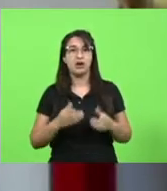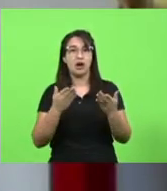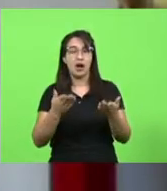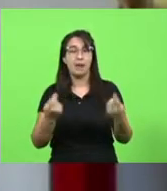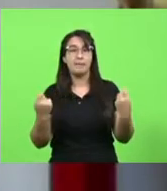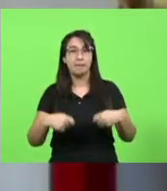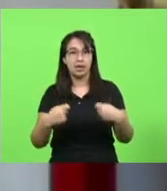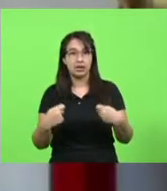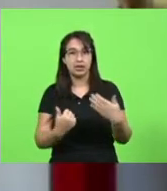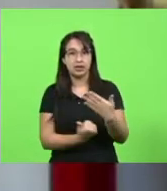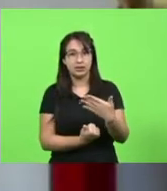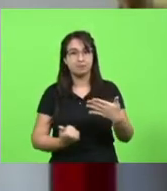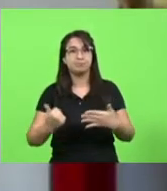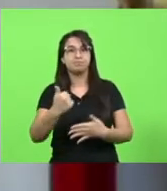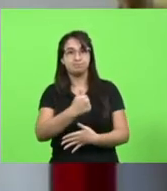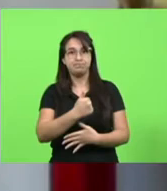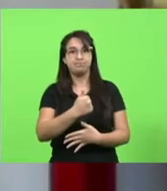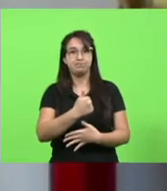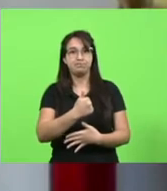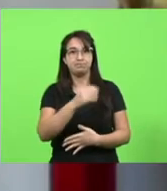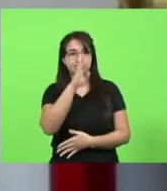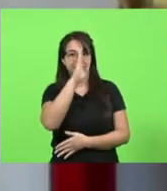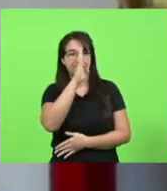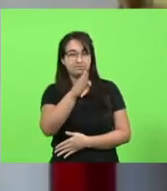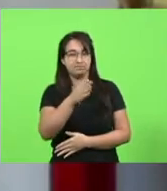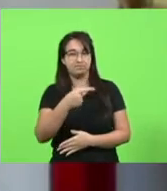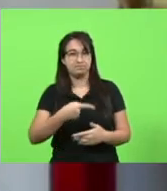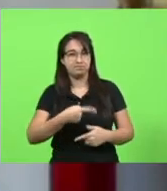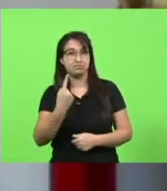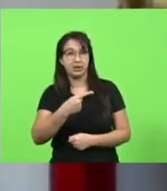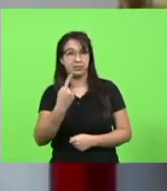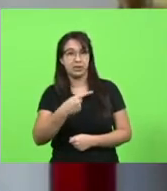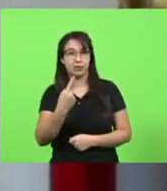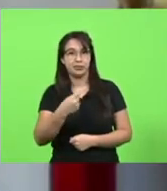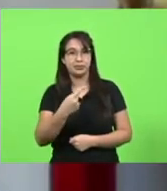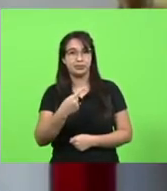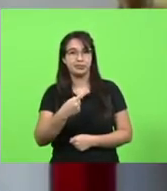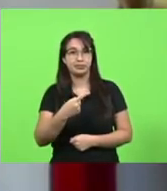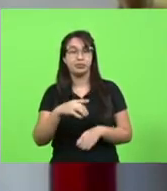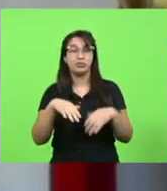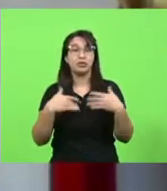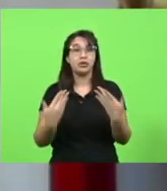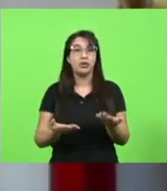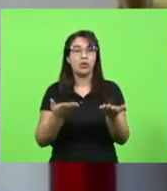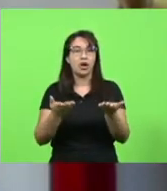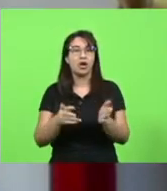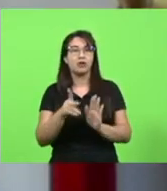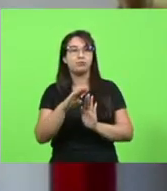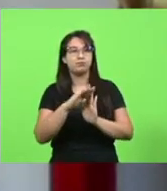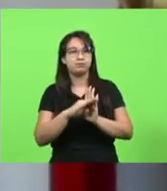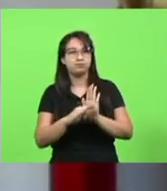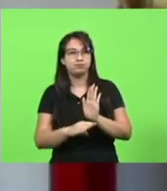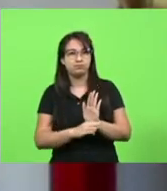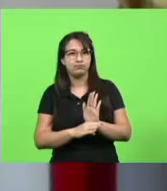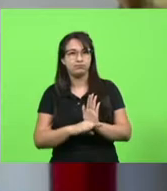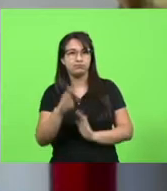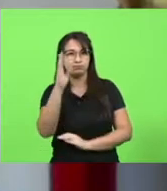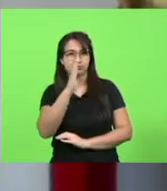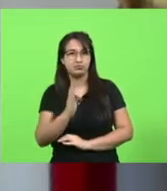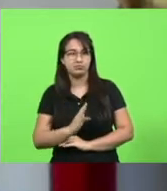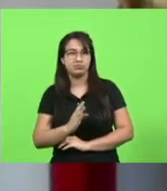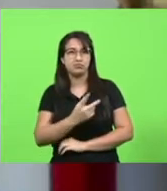atendimento preferencial. Ou seja, o Plano Nacional de Imunização, nas suas primeiras versões, nem